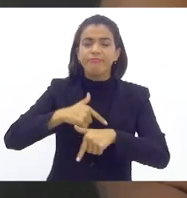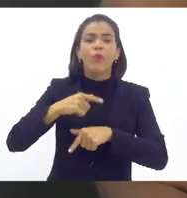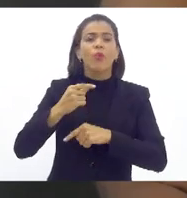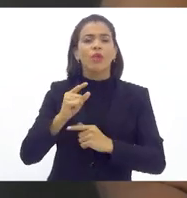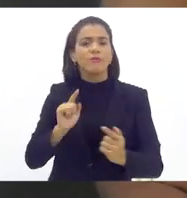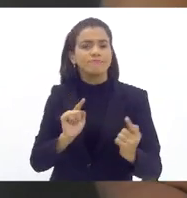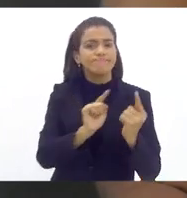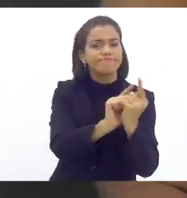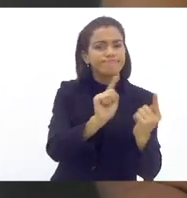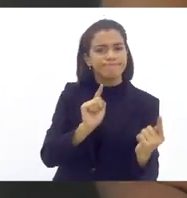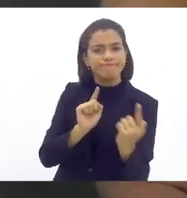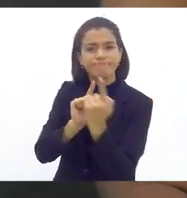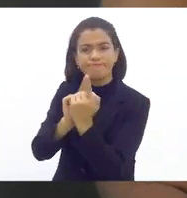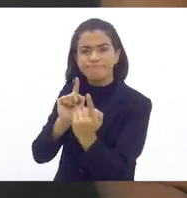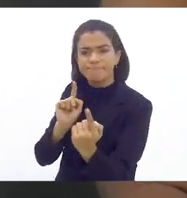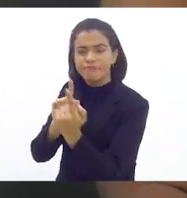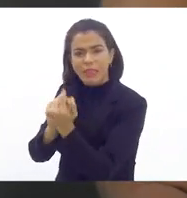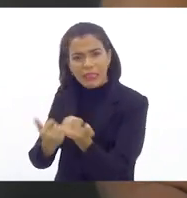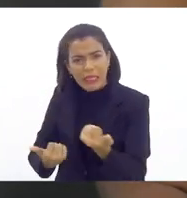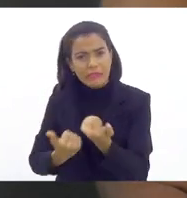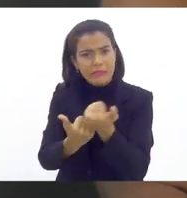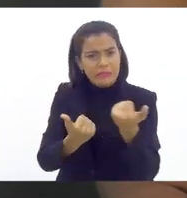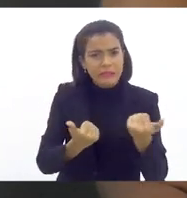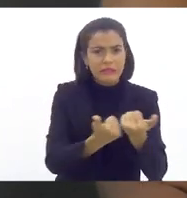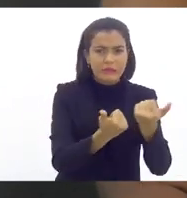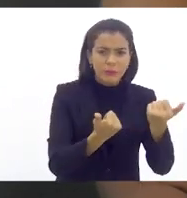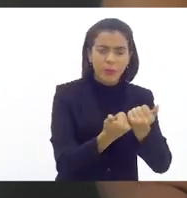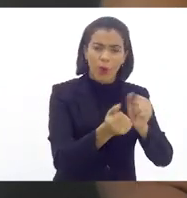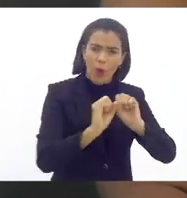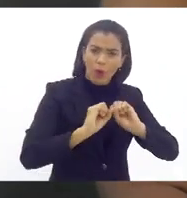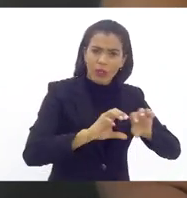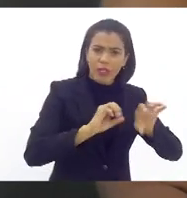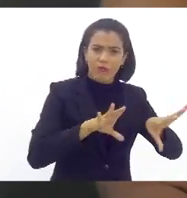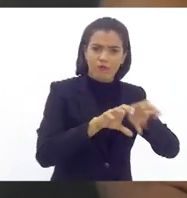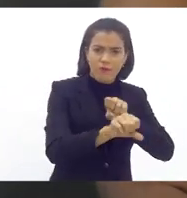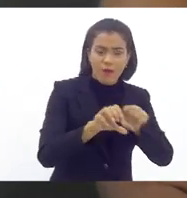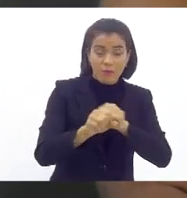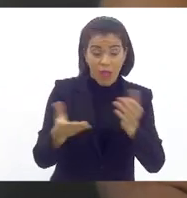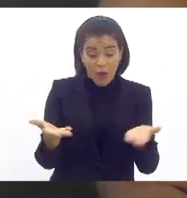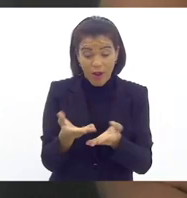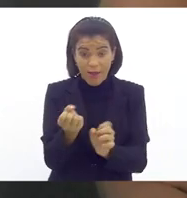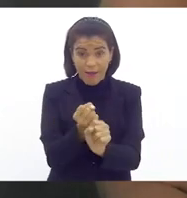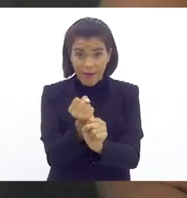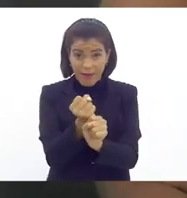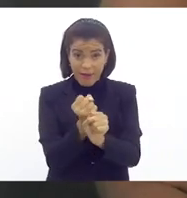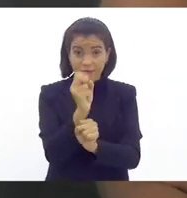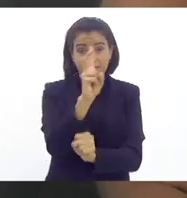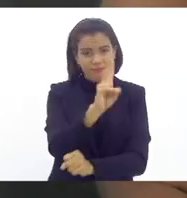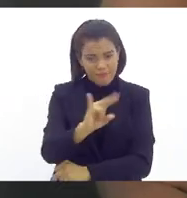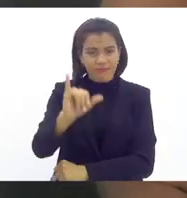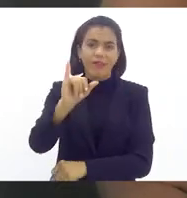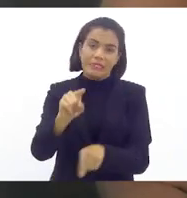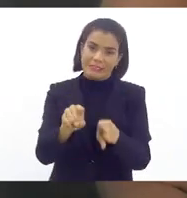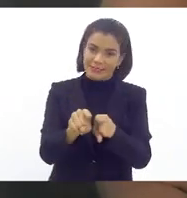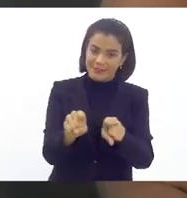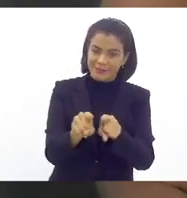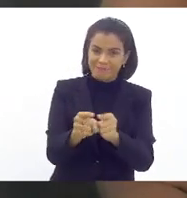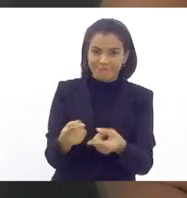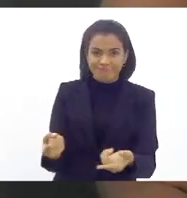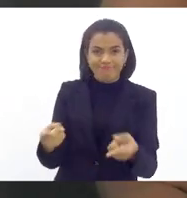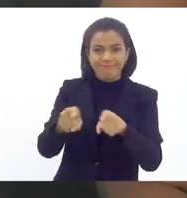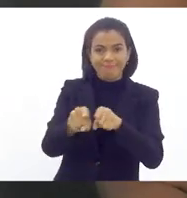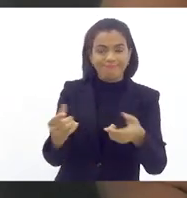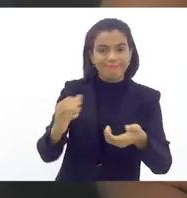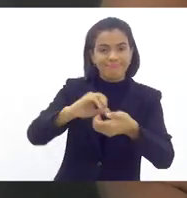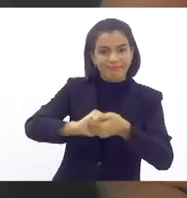educadores, dando suporte através de formação, então a gente, esse ano, vai também, em parceria com a